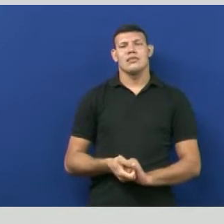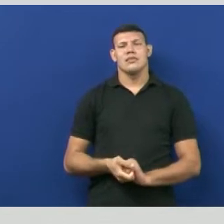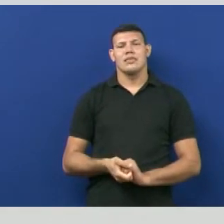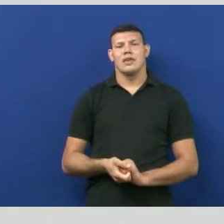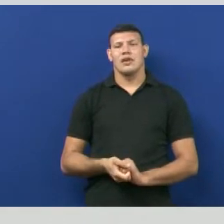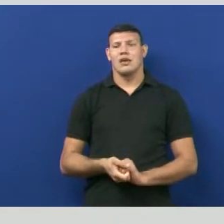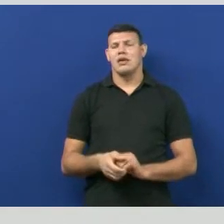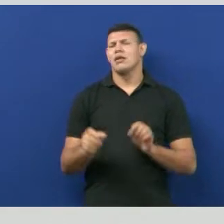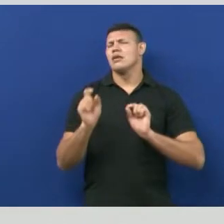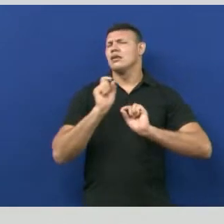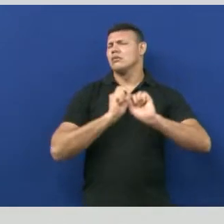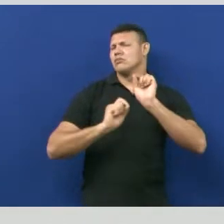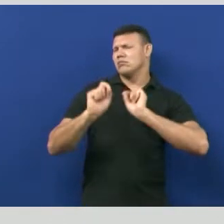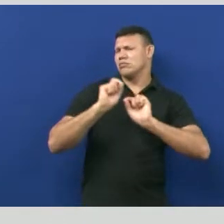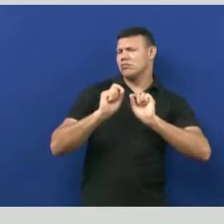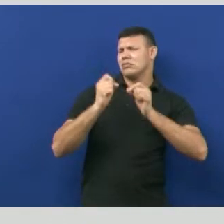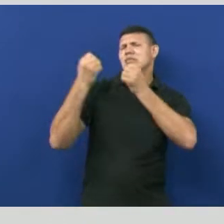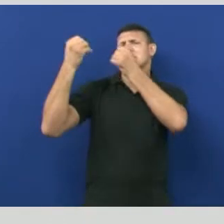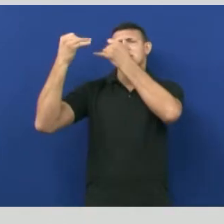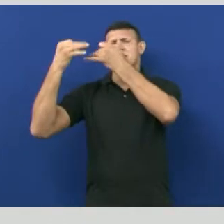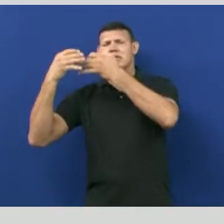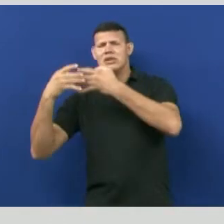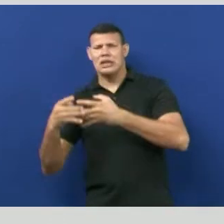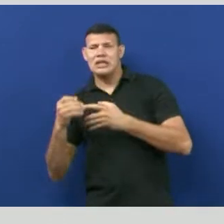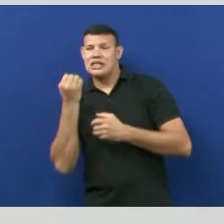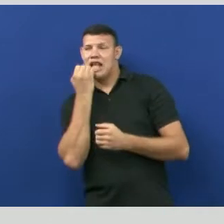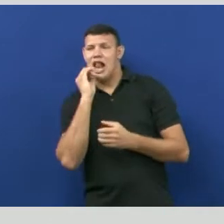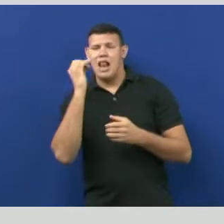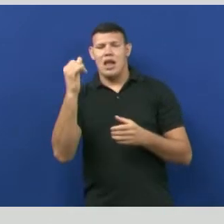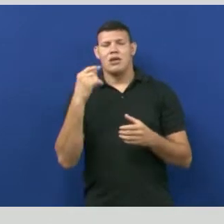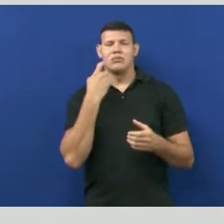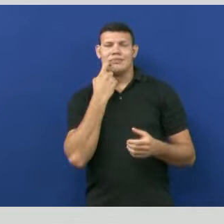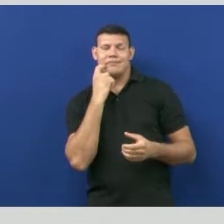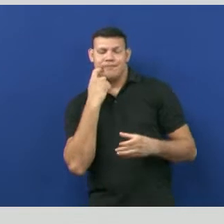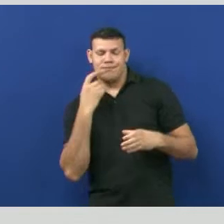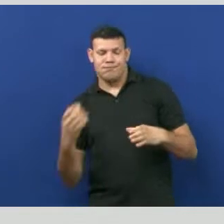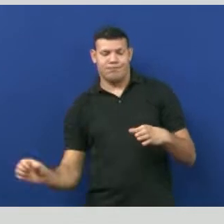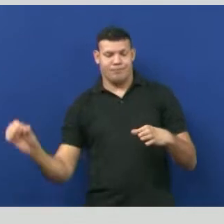se ionizam em substâncias aquosas e se separam,